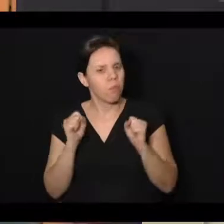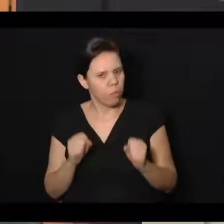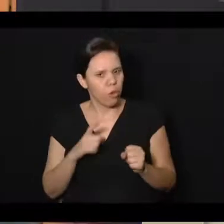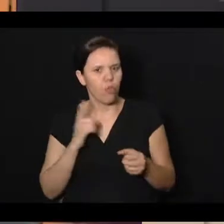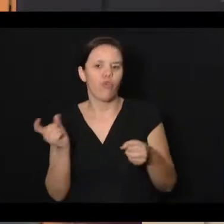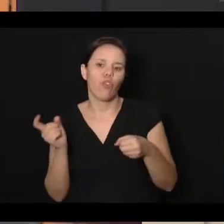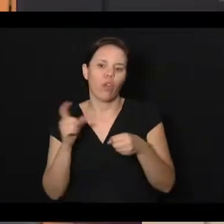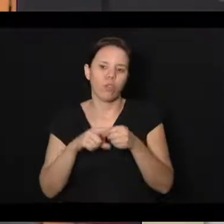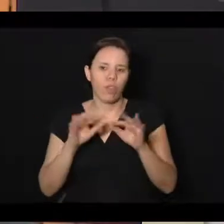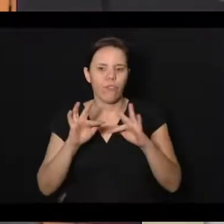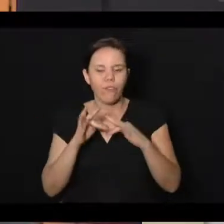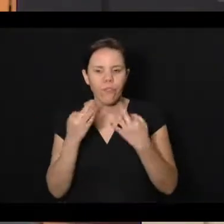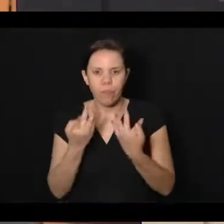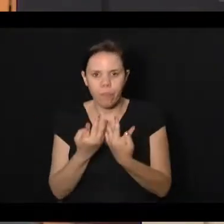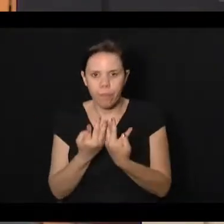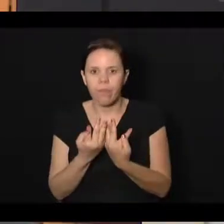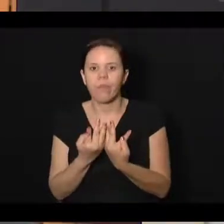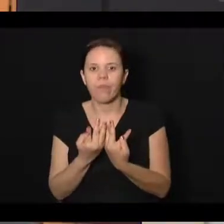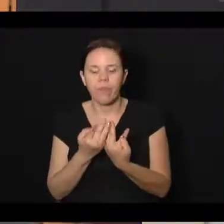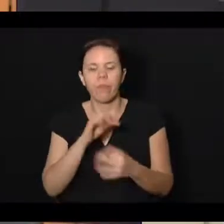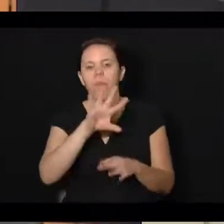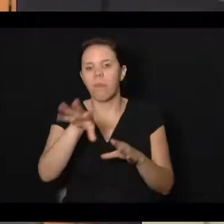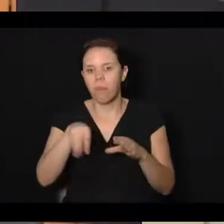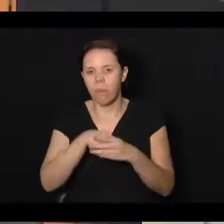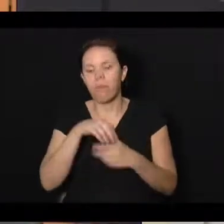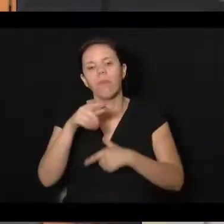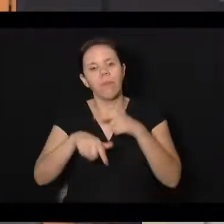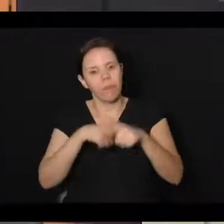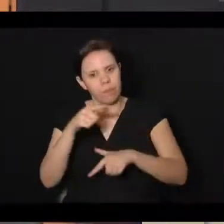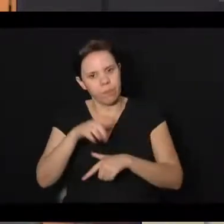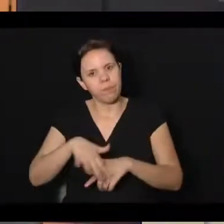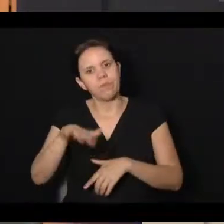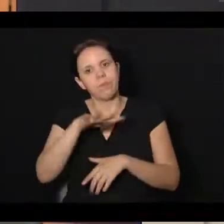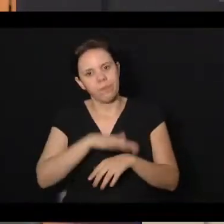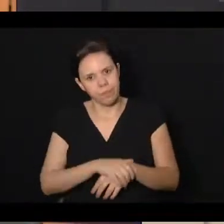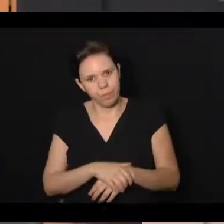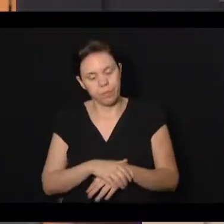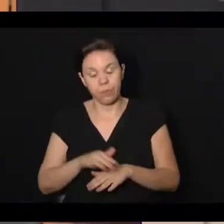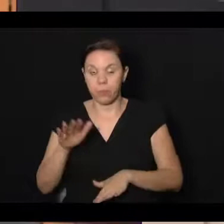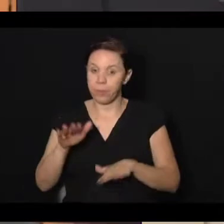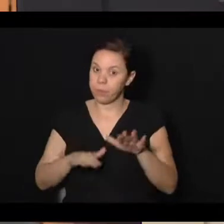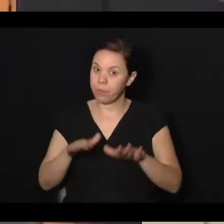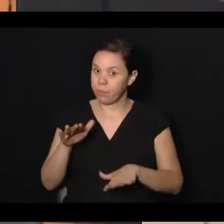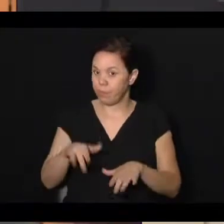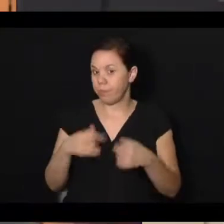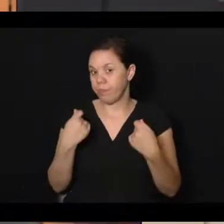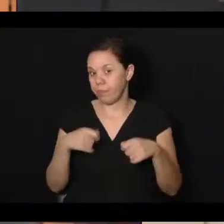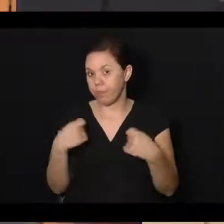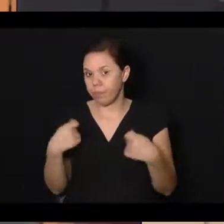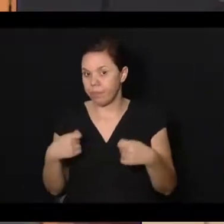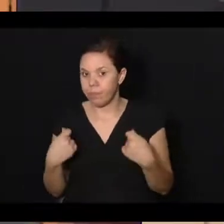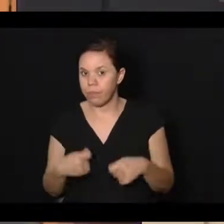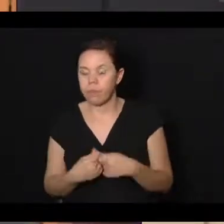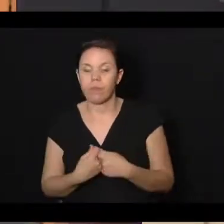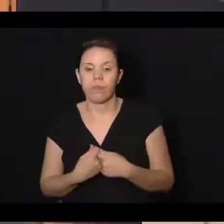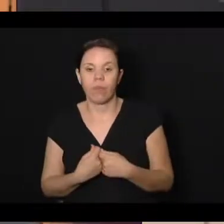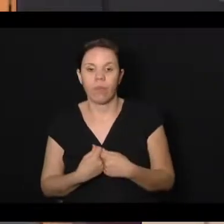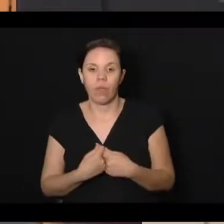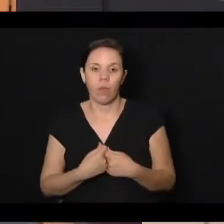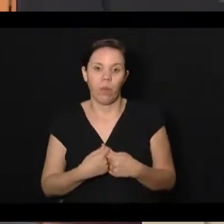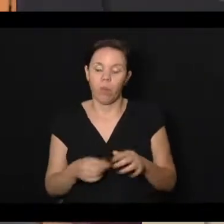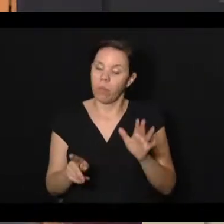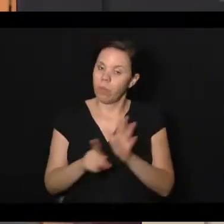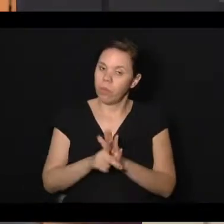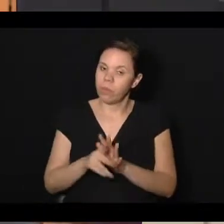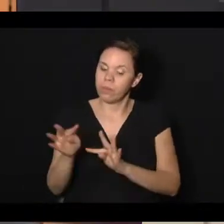à família e à inserção no mercado de trabalho aí vai depender da necessidade ou até o próprio tratamento